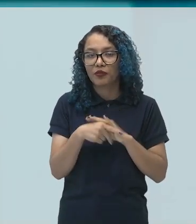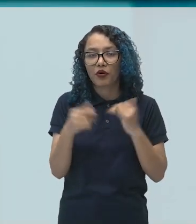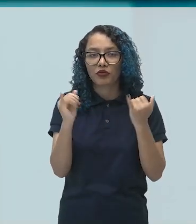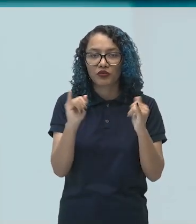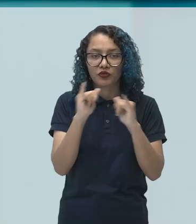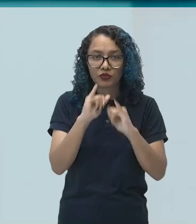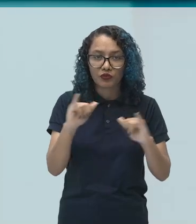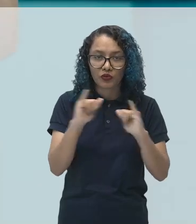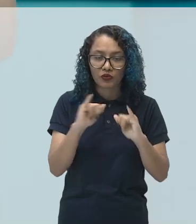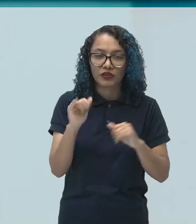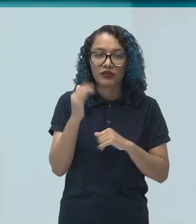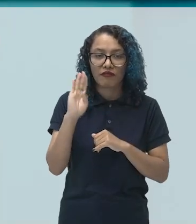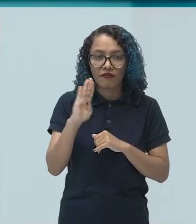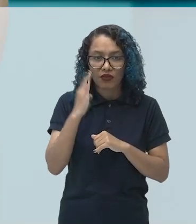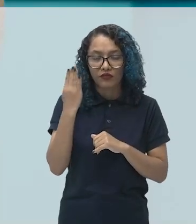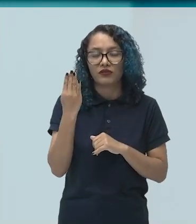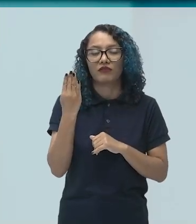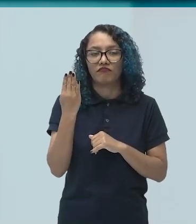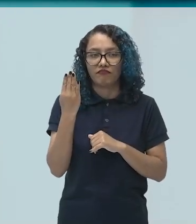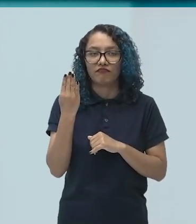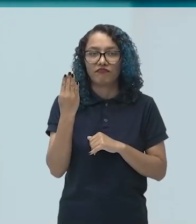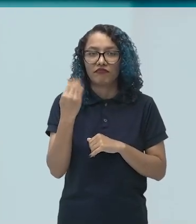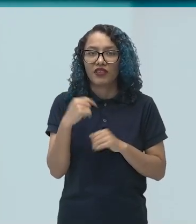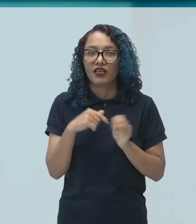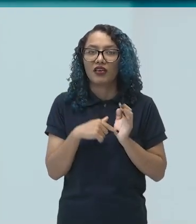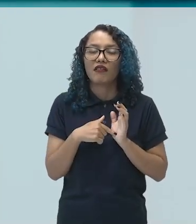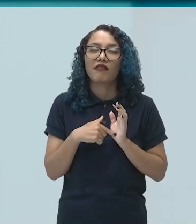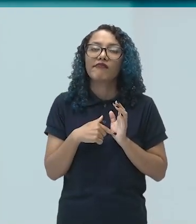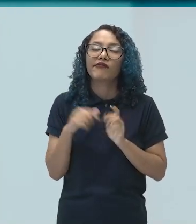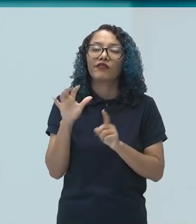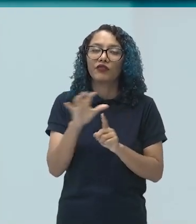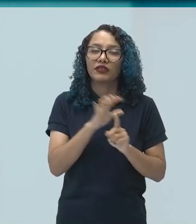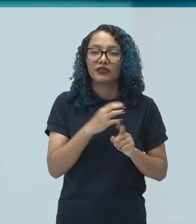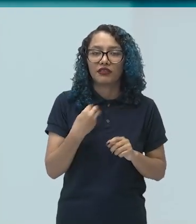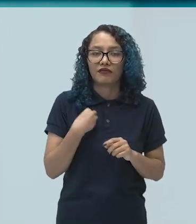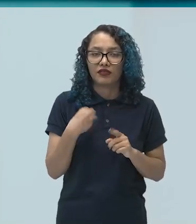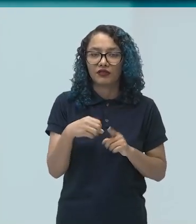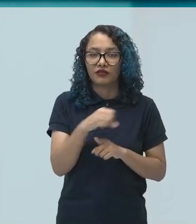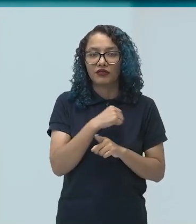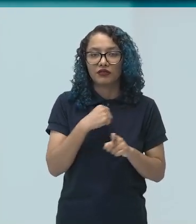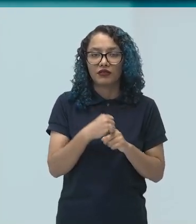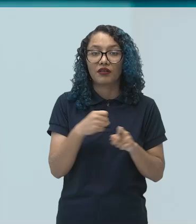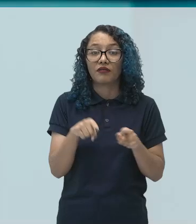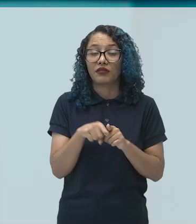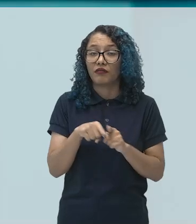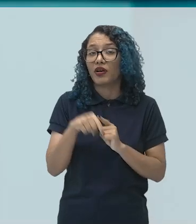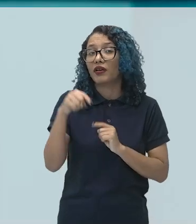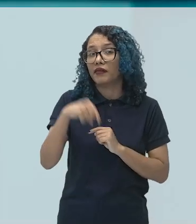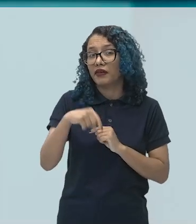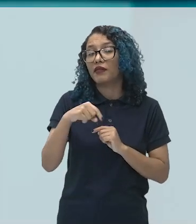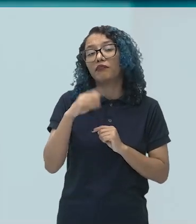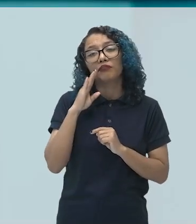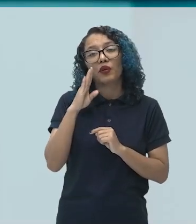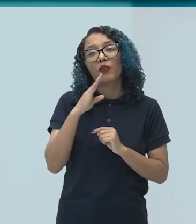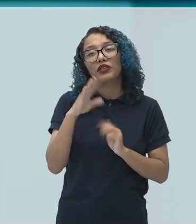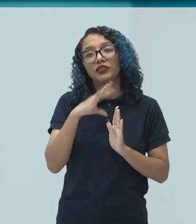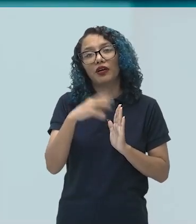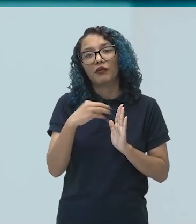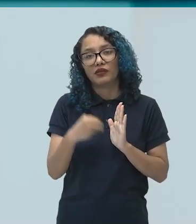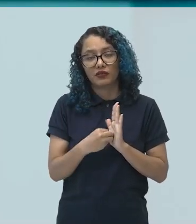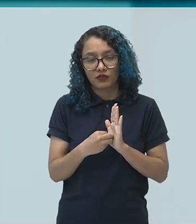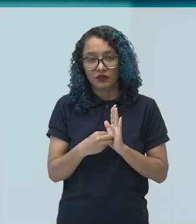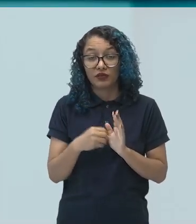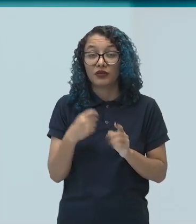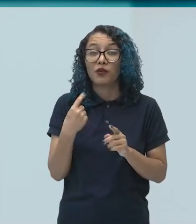tem, de alguma forma, afetado a vida em sociedade e, em especial, na nossa Amazônia, né? Porque se